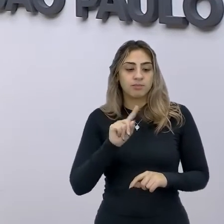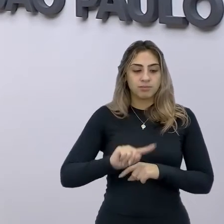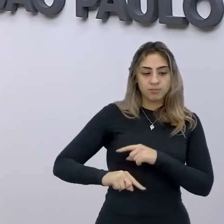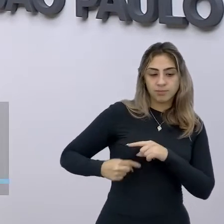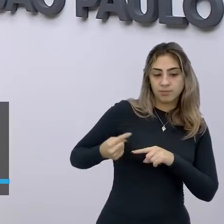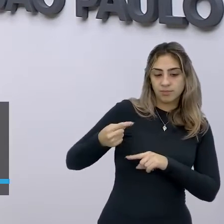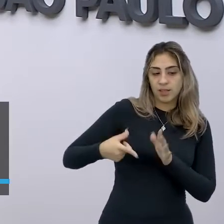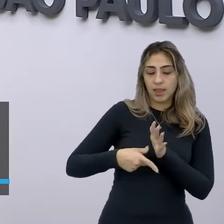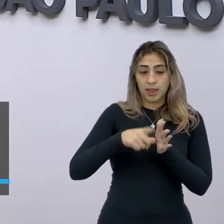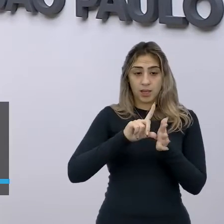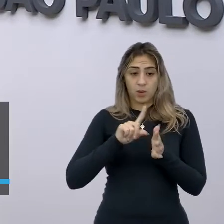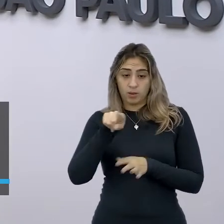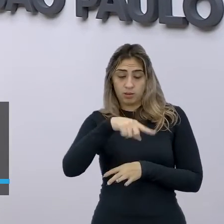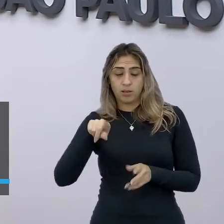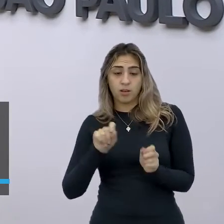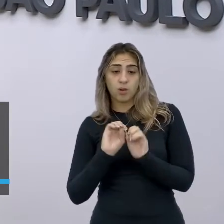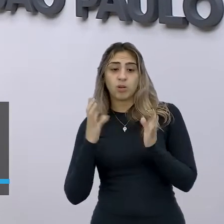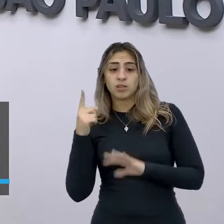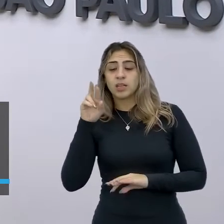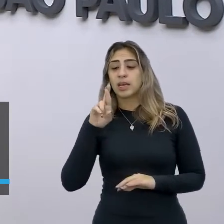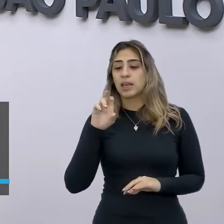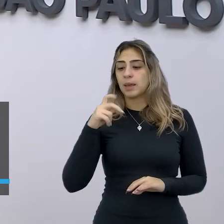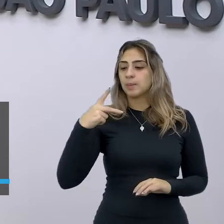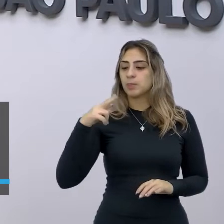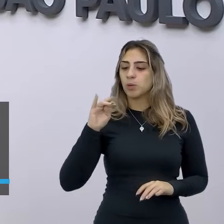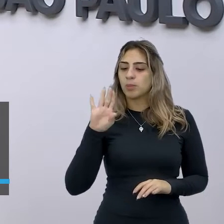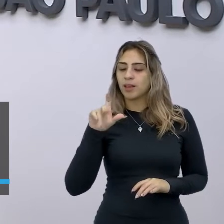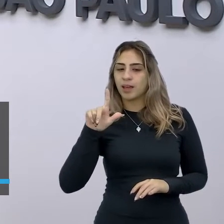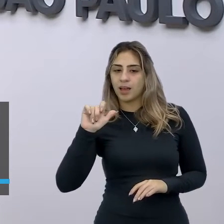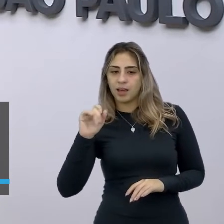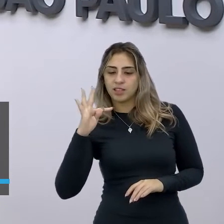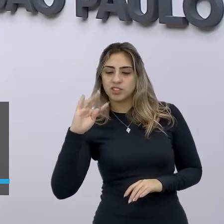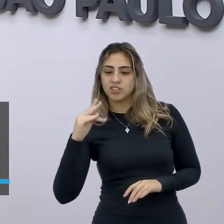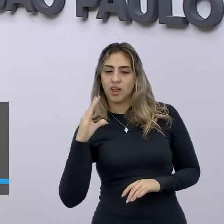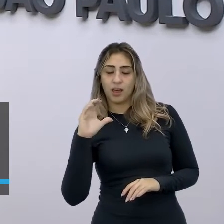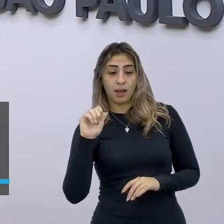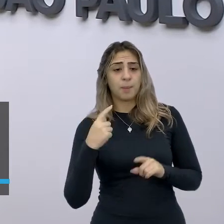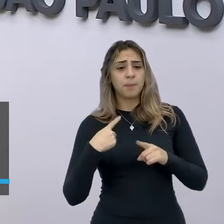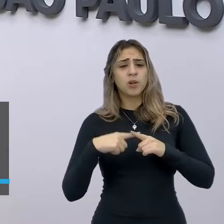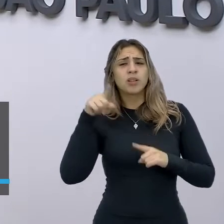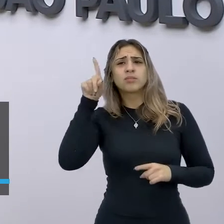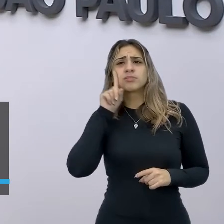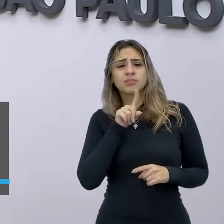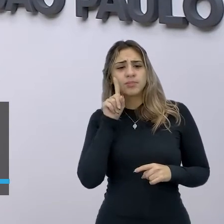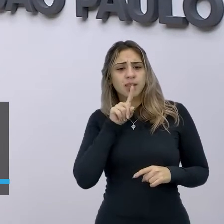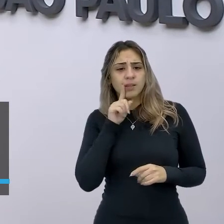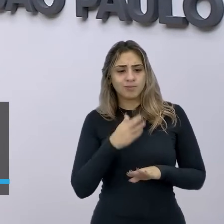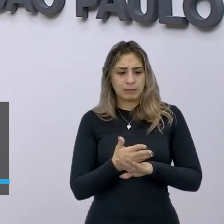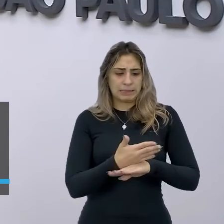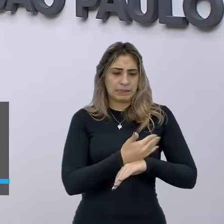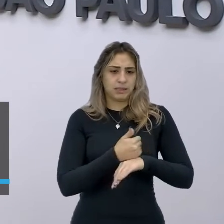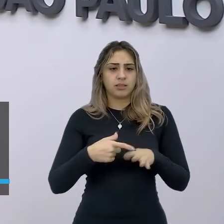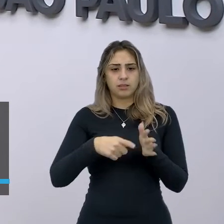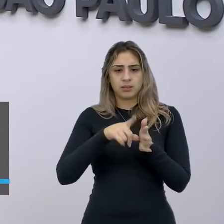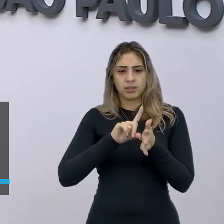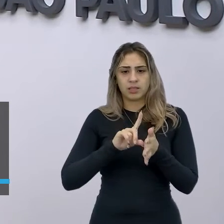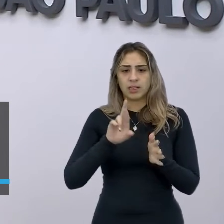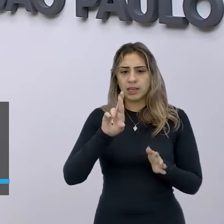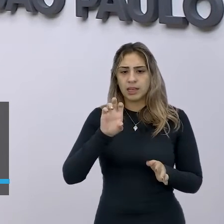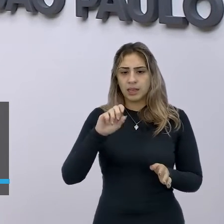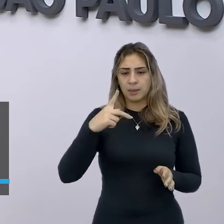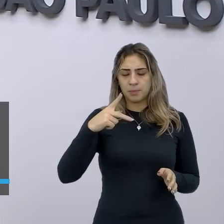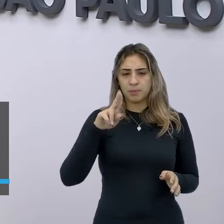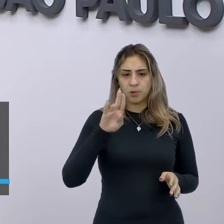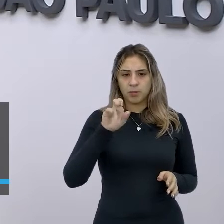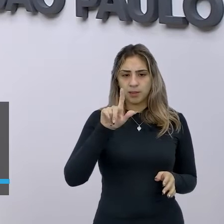foi anterior ao que aconteceu na República Tcheca, né? E por que isso? Porque os Estados Unidos se emancipou antes da República Tcheca,